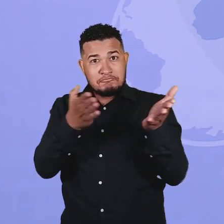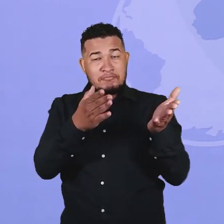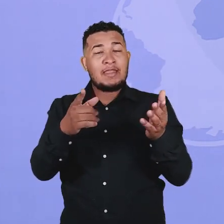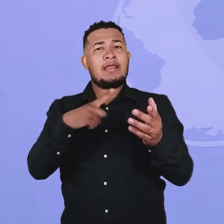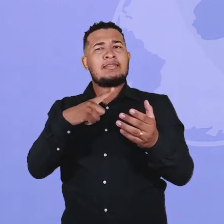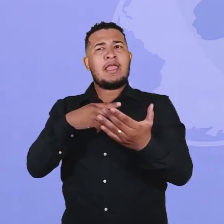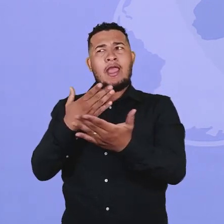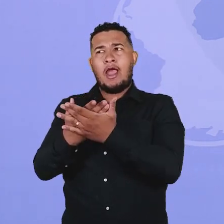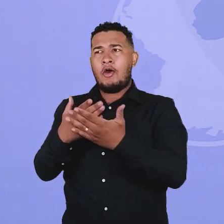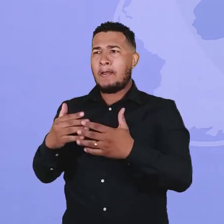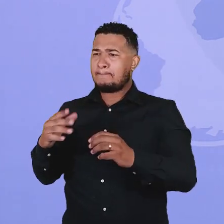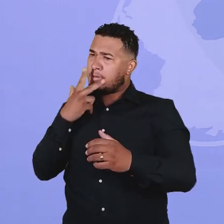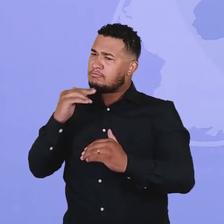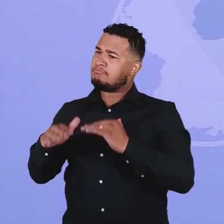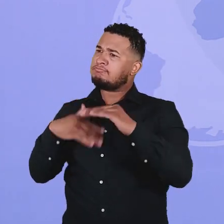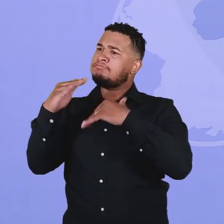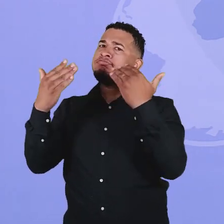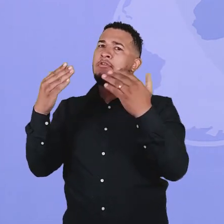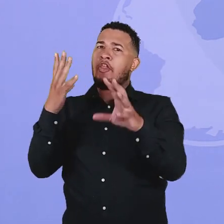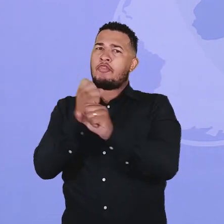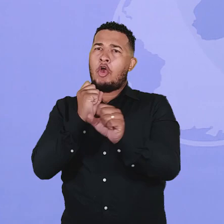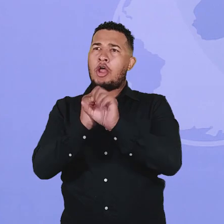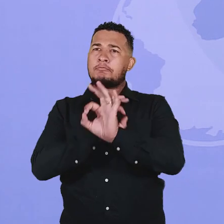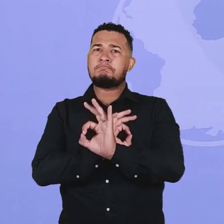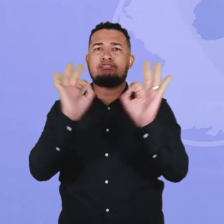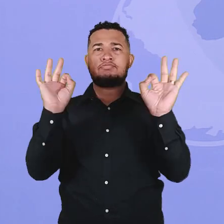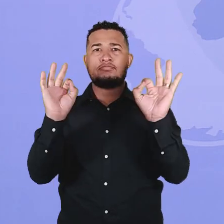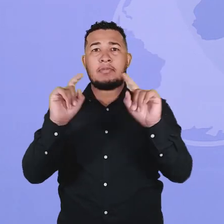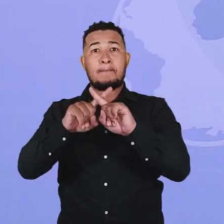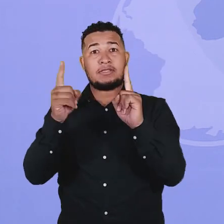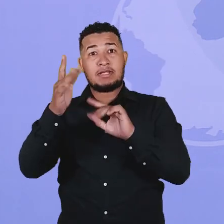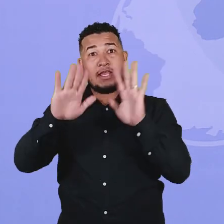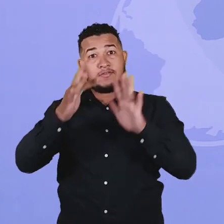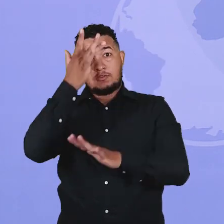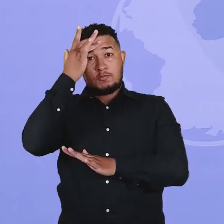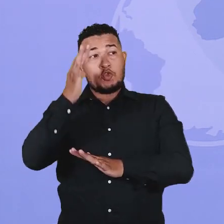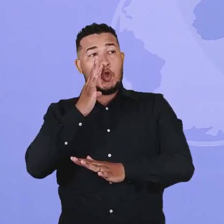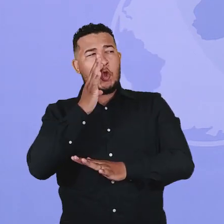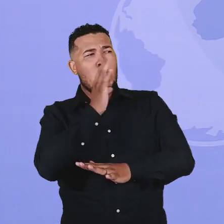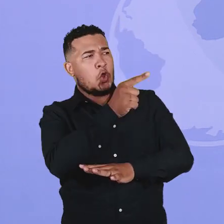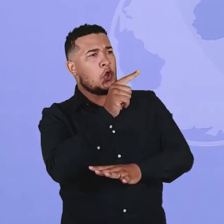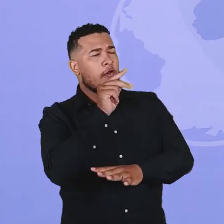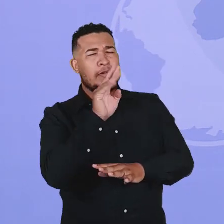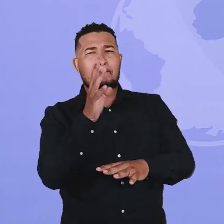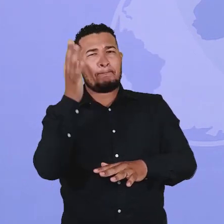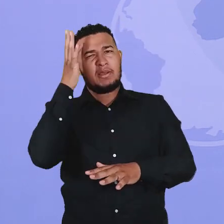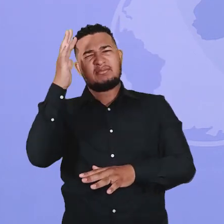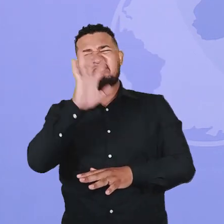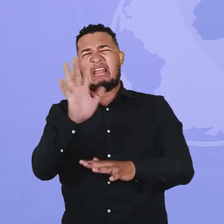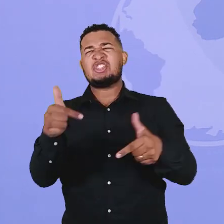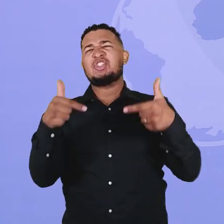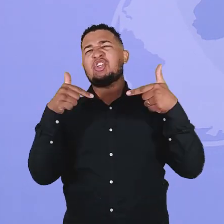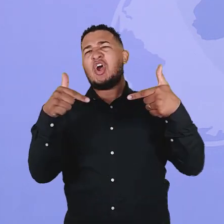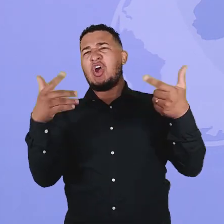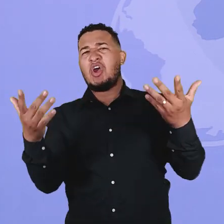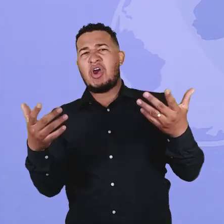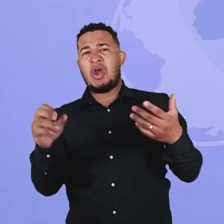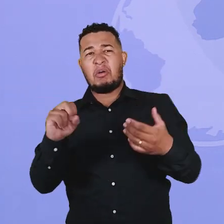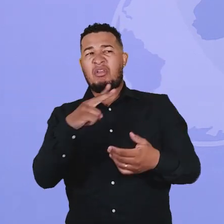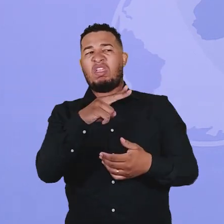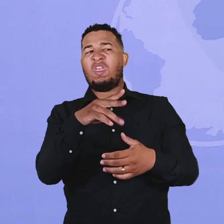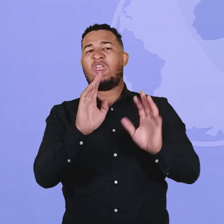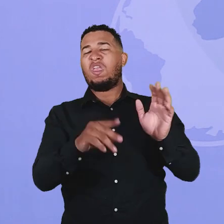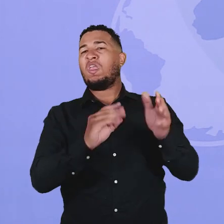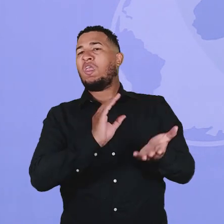tem um destaque nas suas aulas, suas notas estão indo muito bem, mas quando as pessoas olham, talvez elas possam pensar que é sorte ou que você é uma